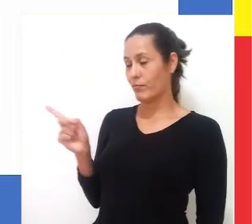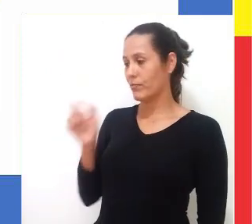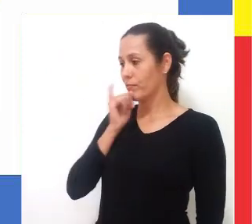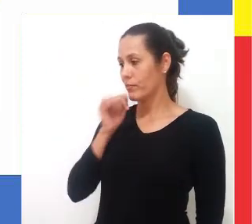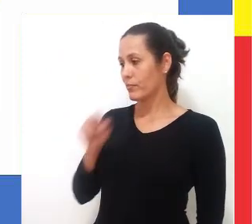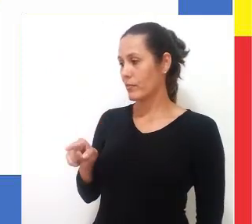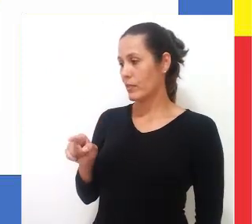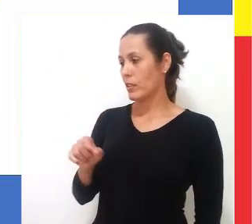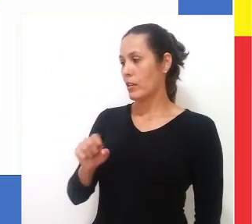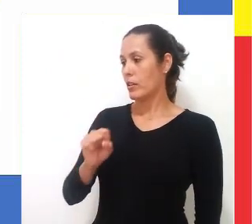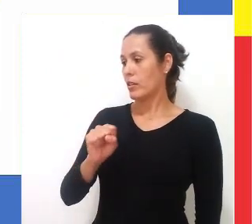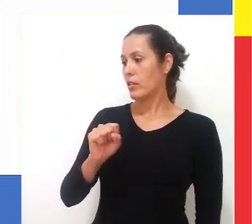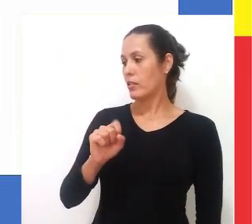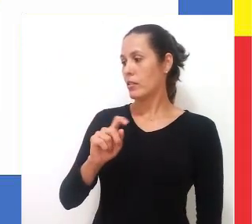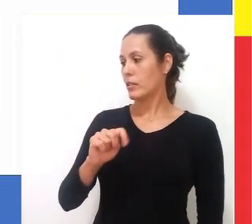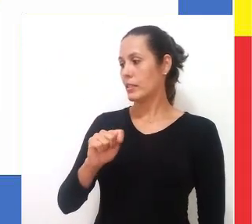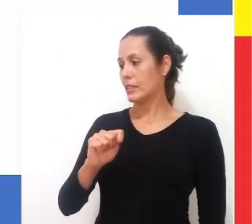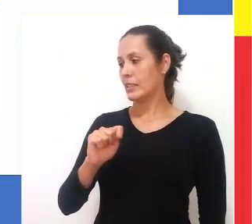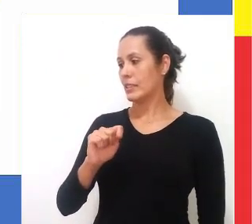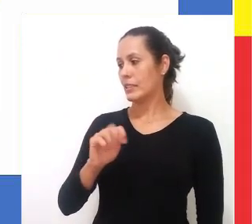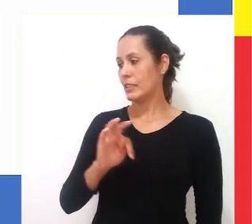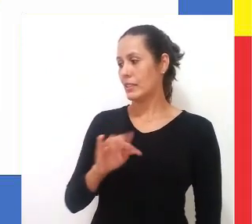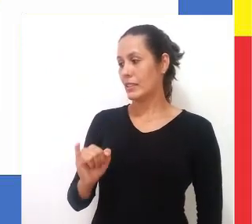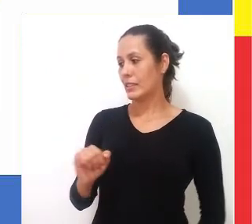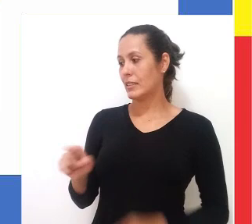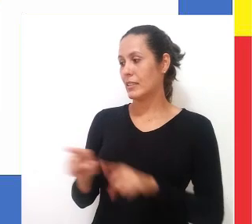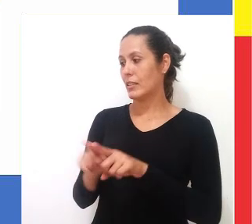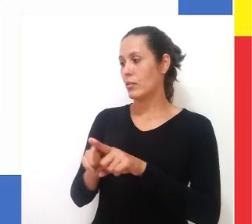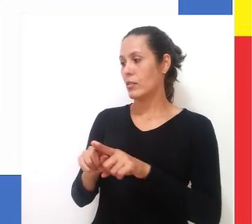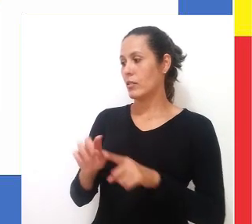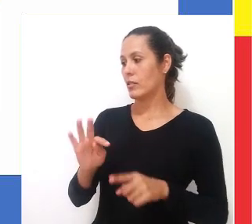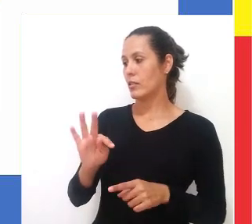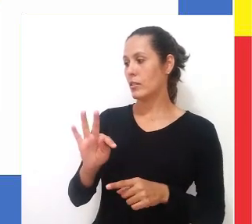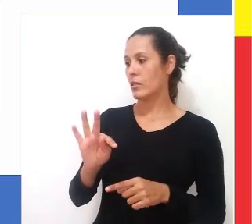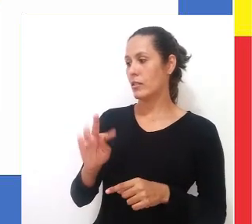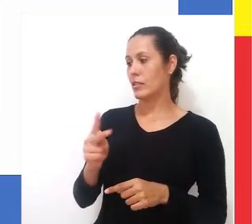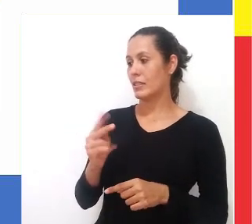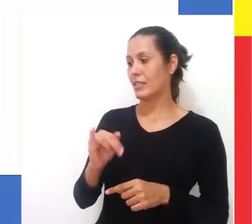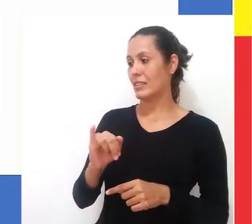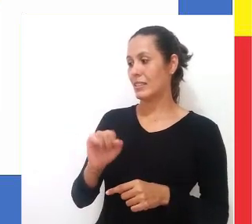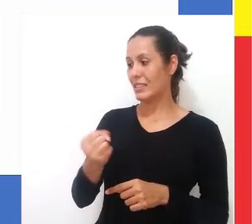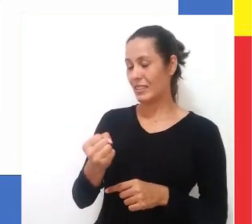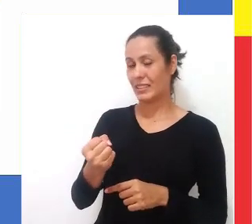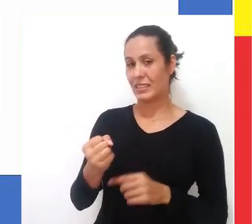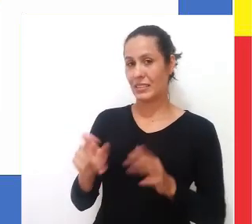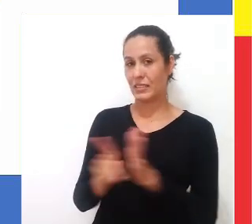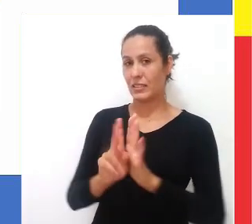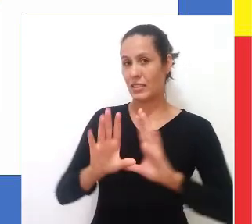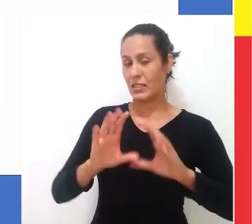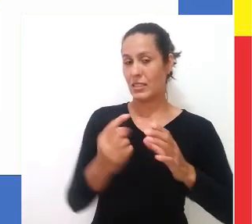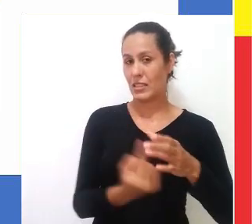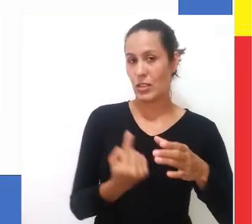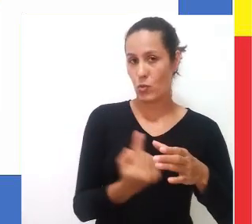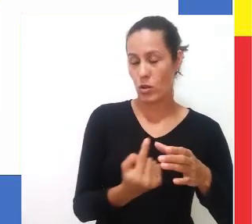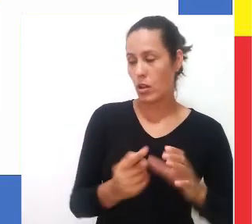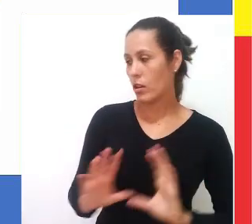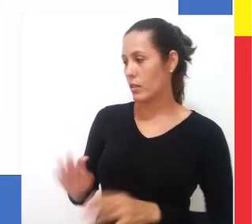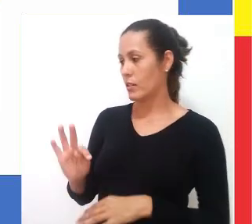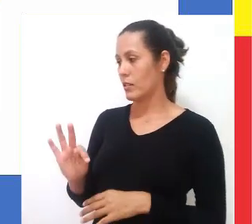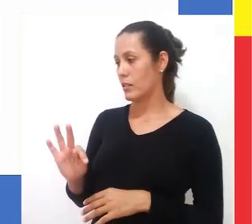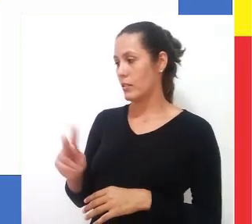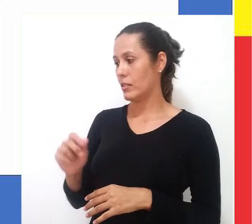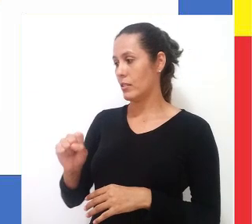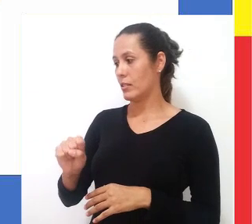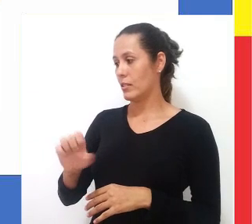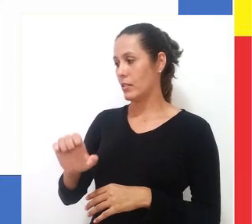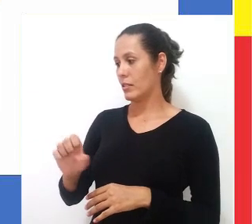Então, ó, eu tenho o these e o those. Lembrando que this, singular,